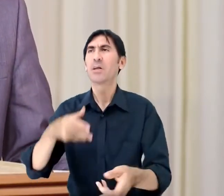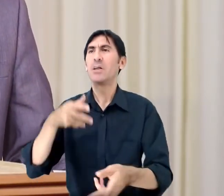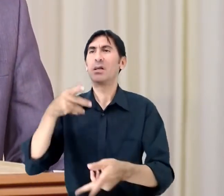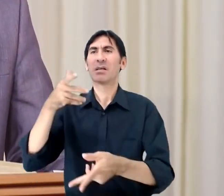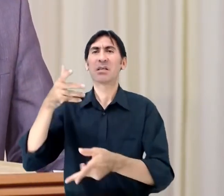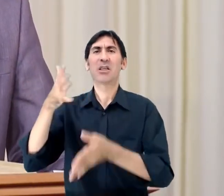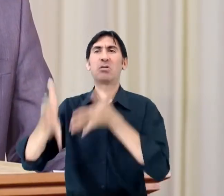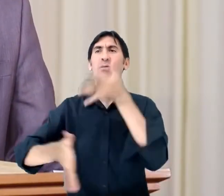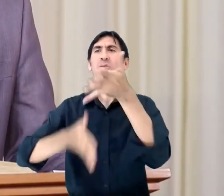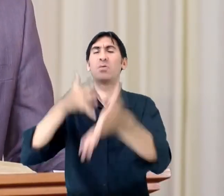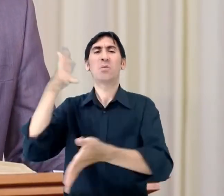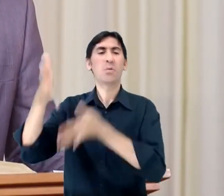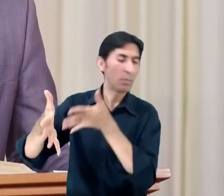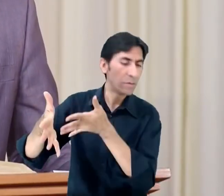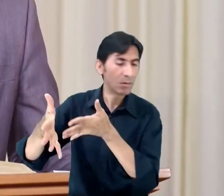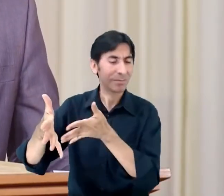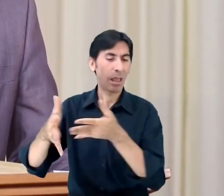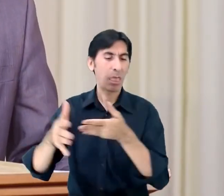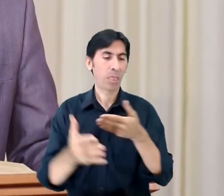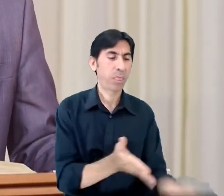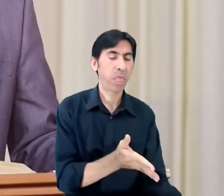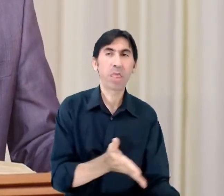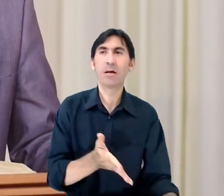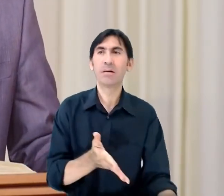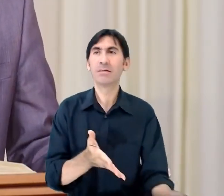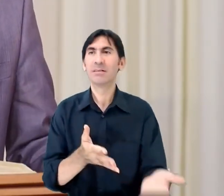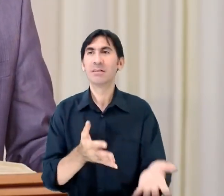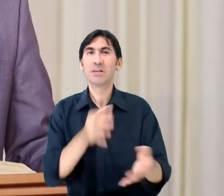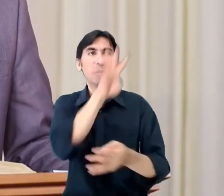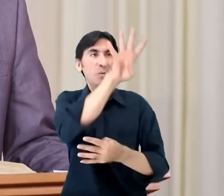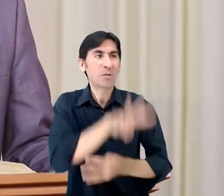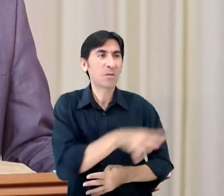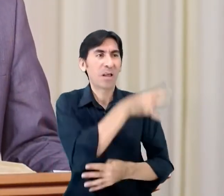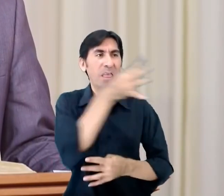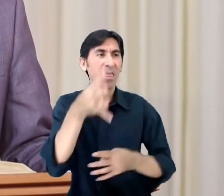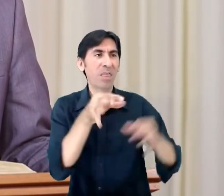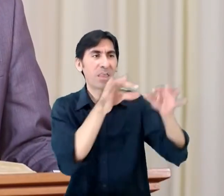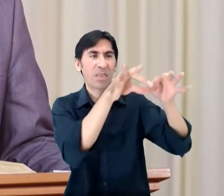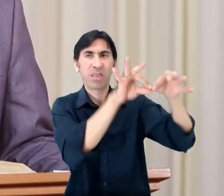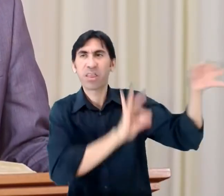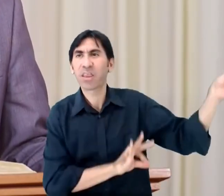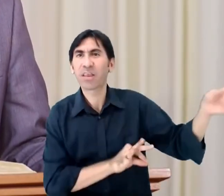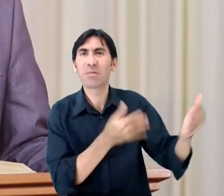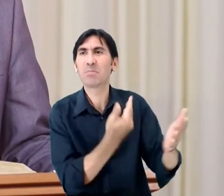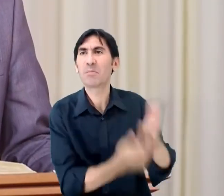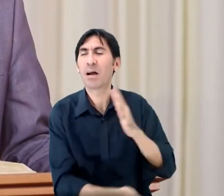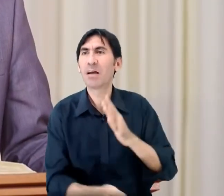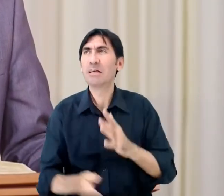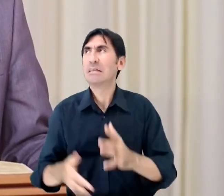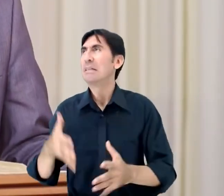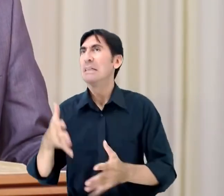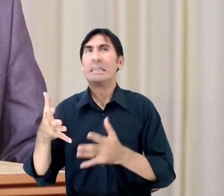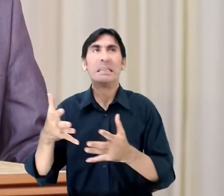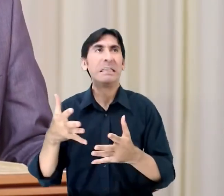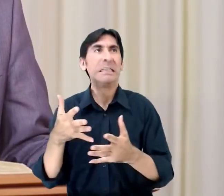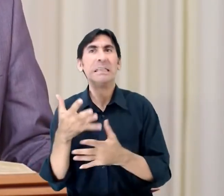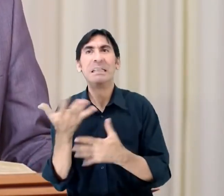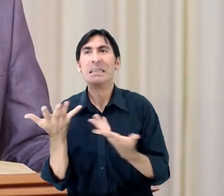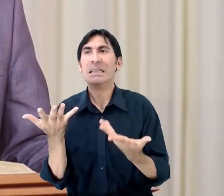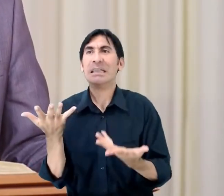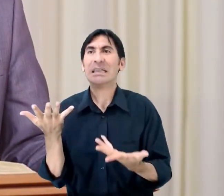caíram, um gráfico que ele tinha feito se rasgou, e ele ficou assim